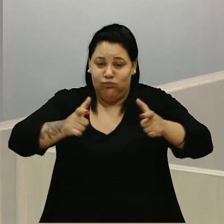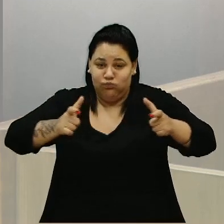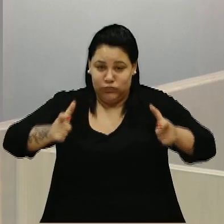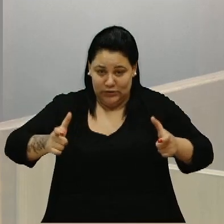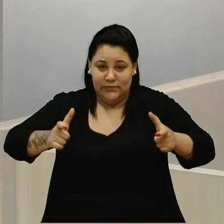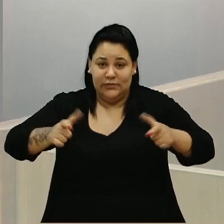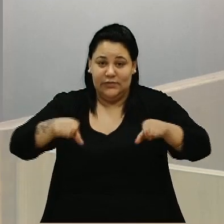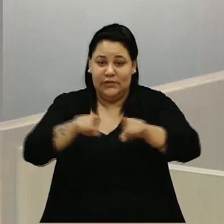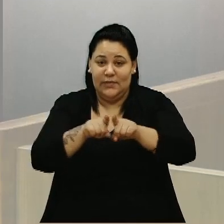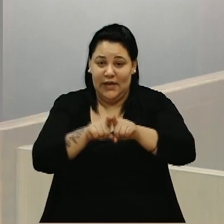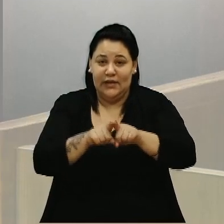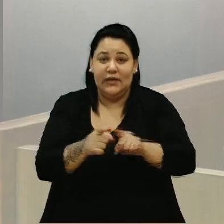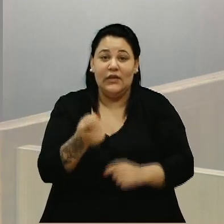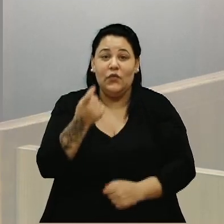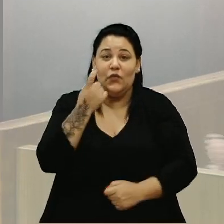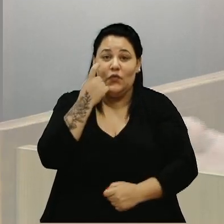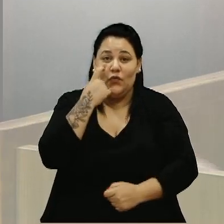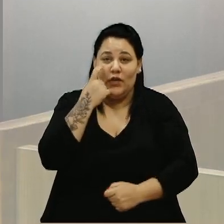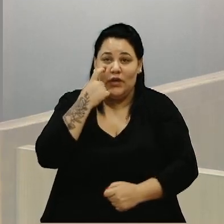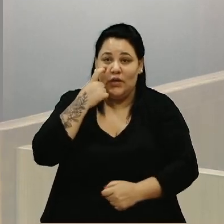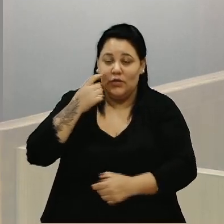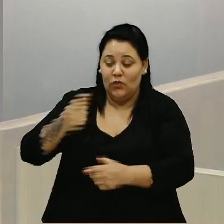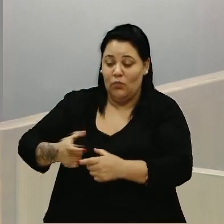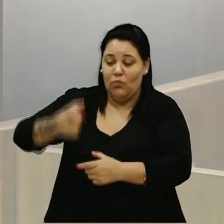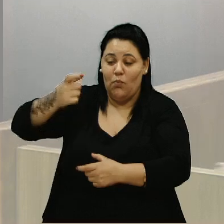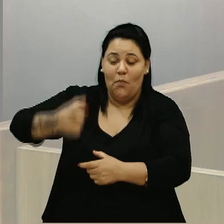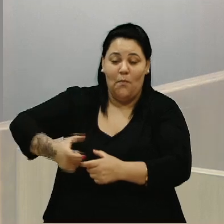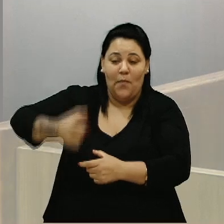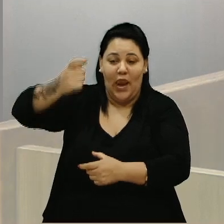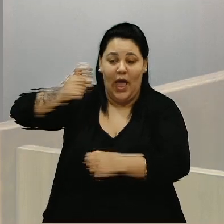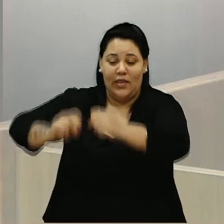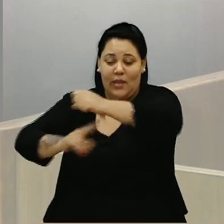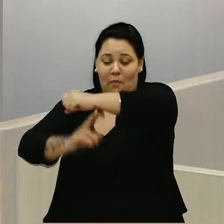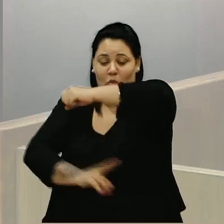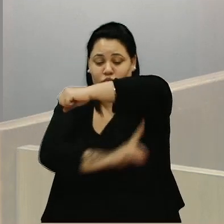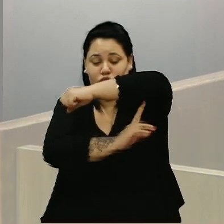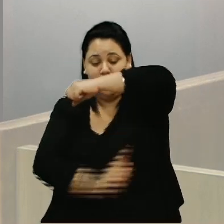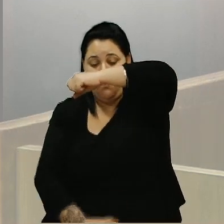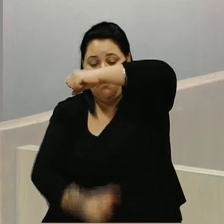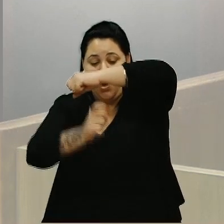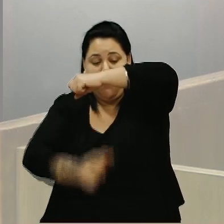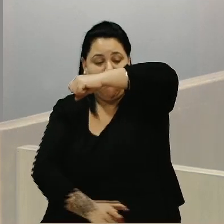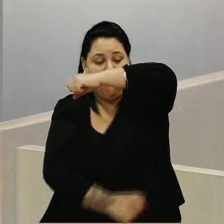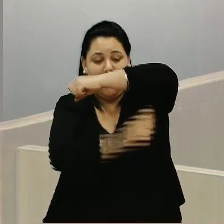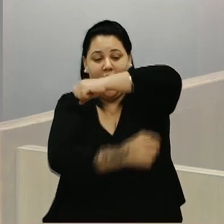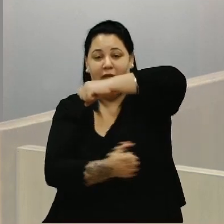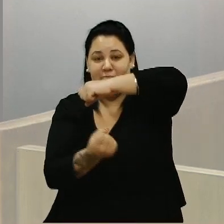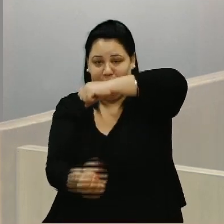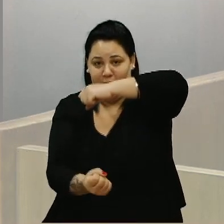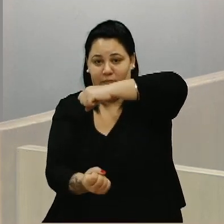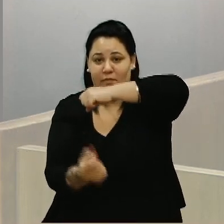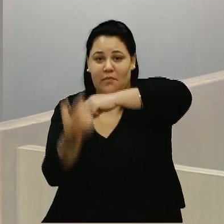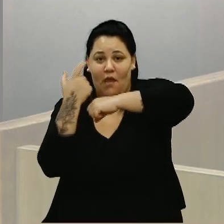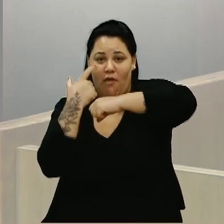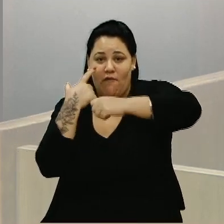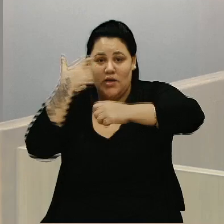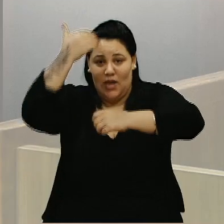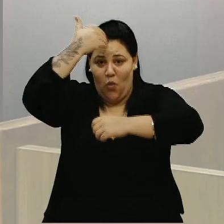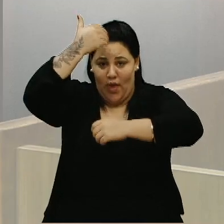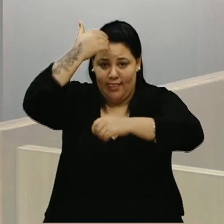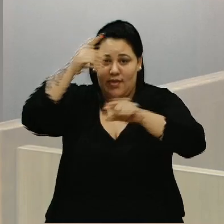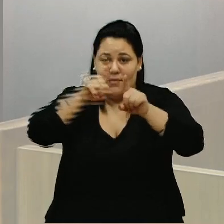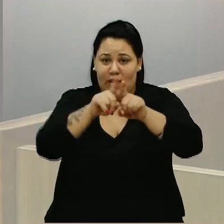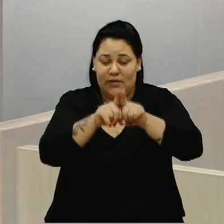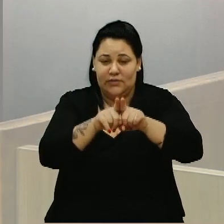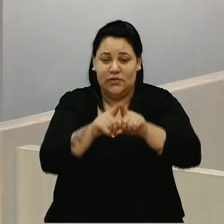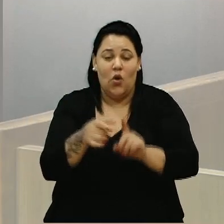estão vendo os pilares dessa ponte, se ela vai sustentar. E segundo o prefeito municipal, onde estive falando com ele